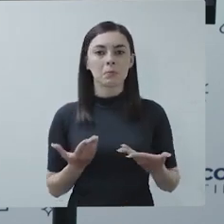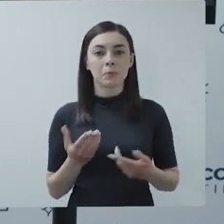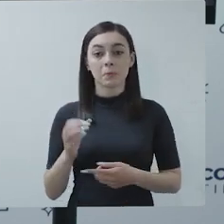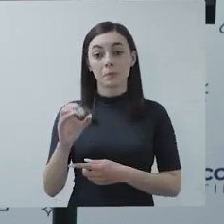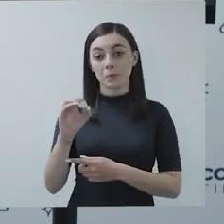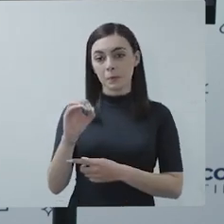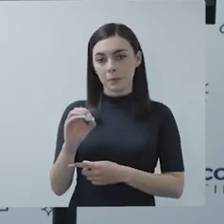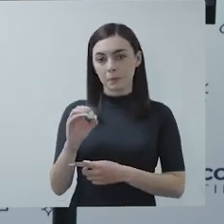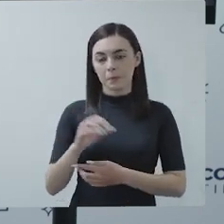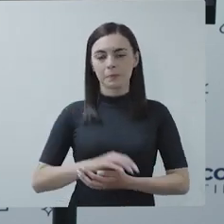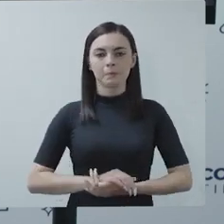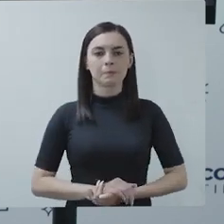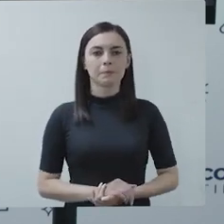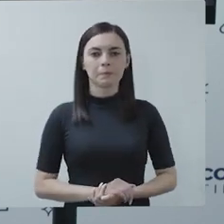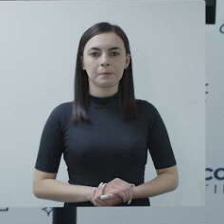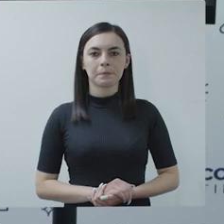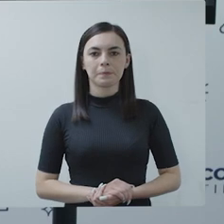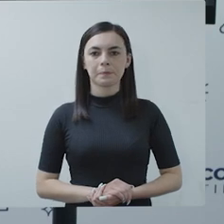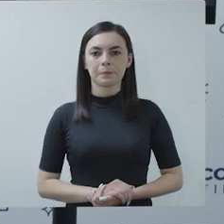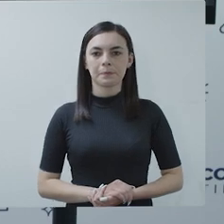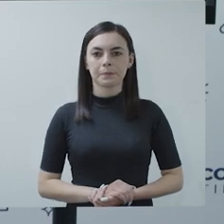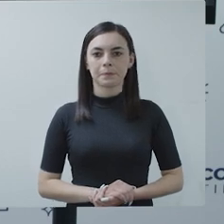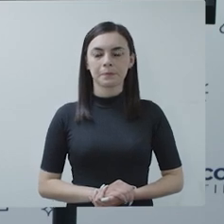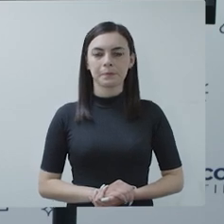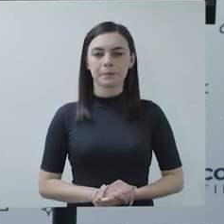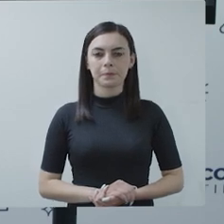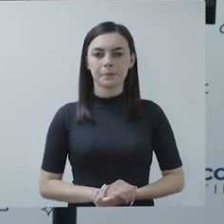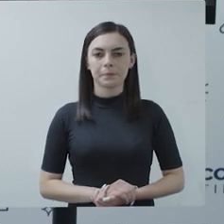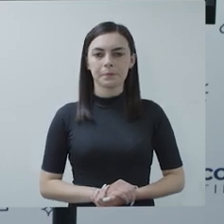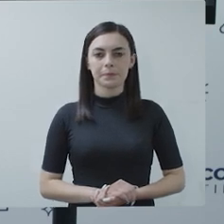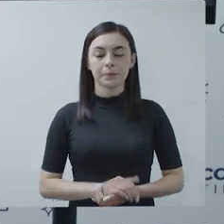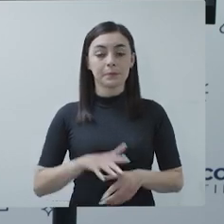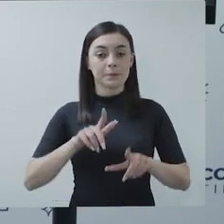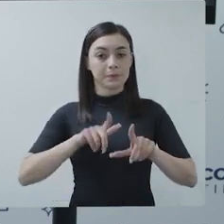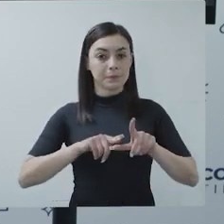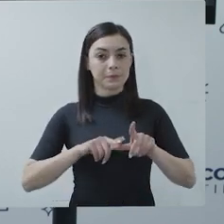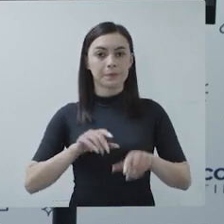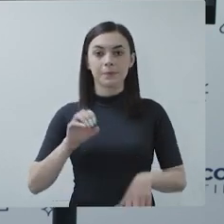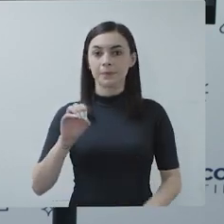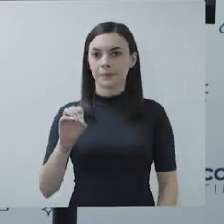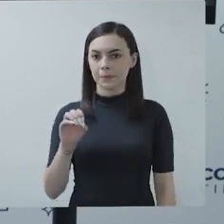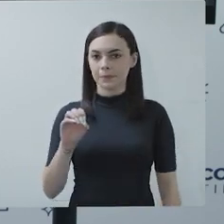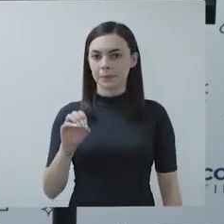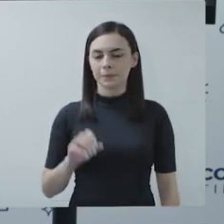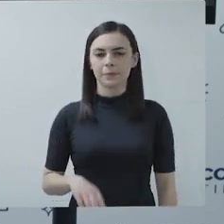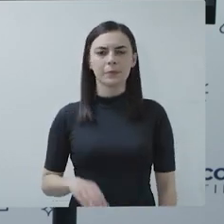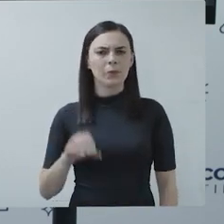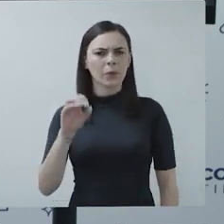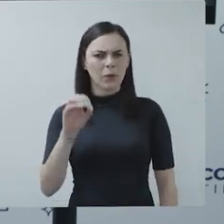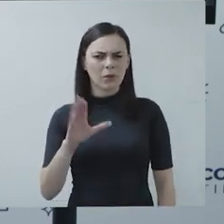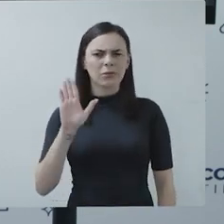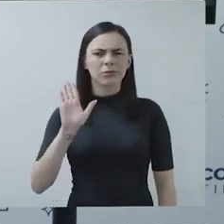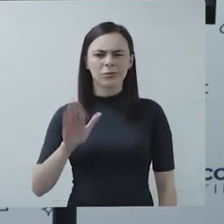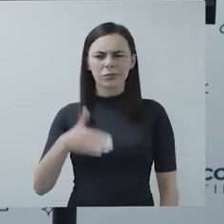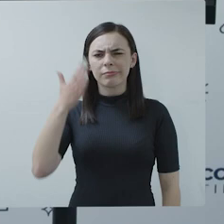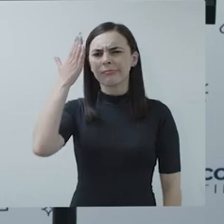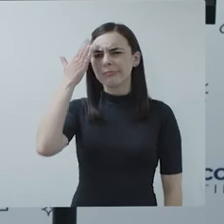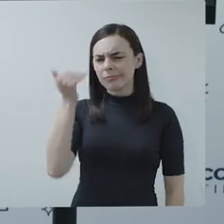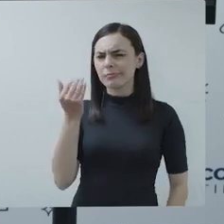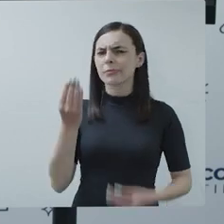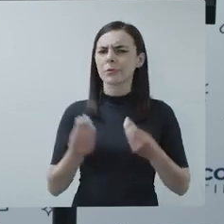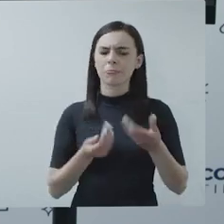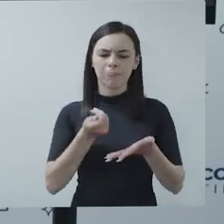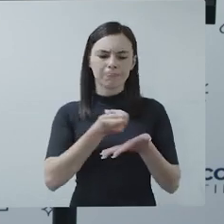Olhem lá. Letra O. Ou a gente já tá craque também, né? Todo